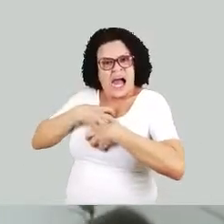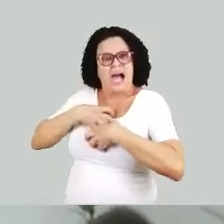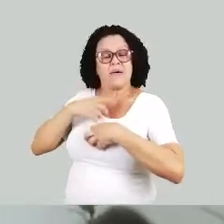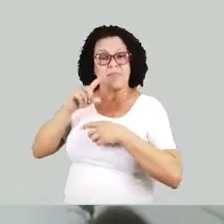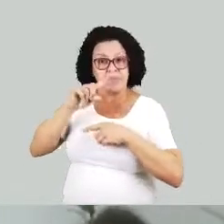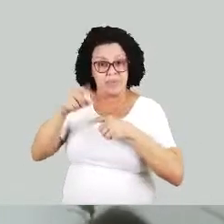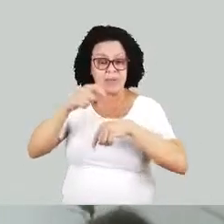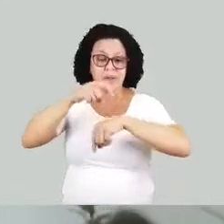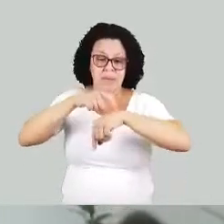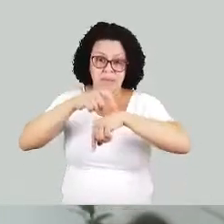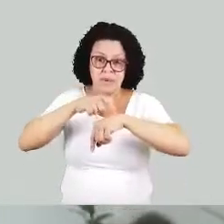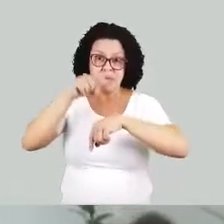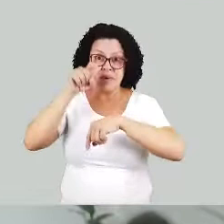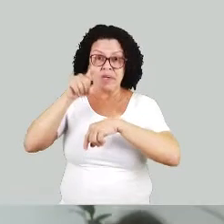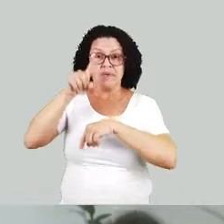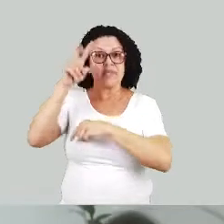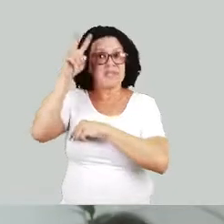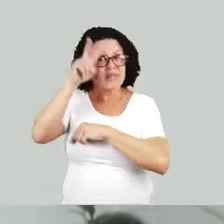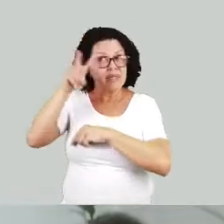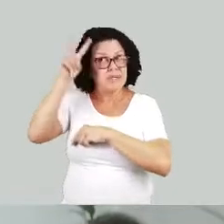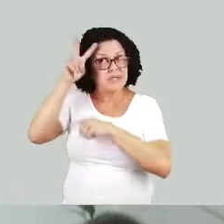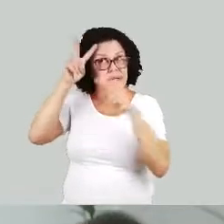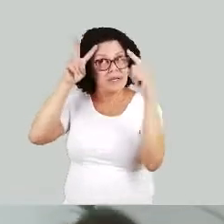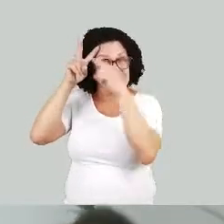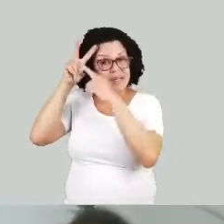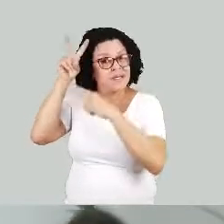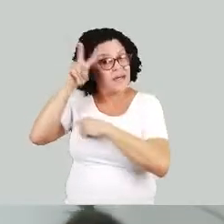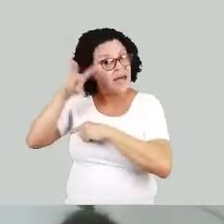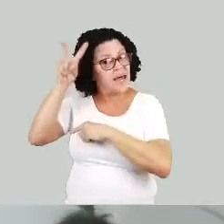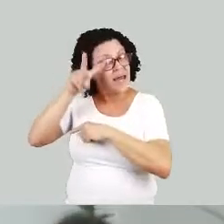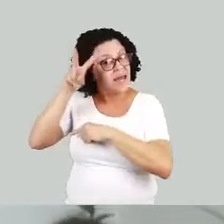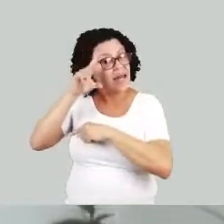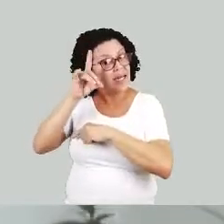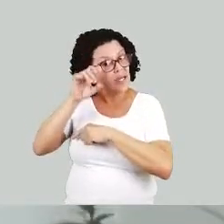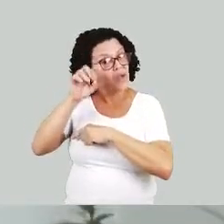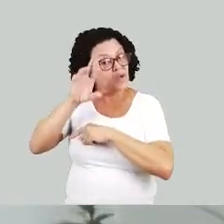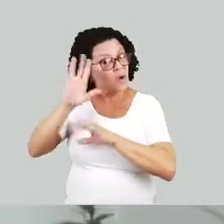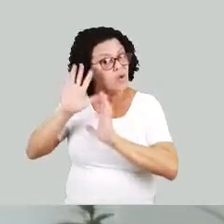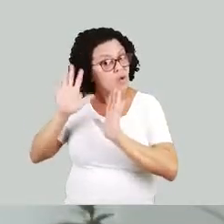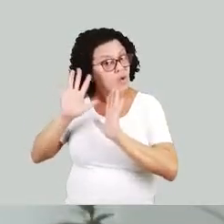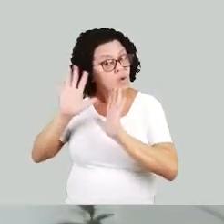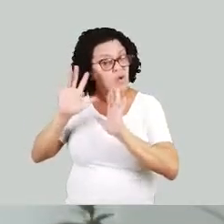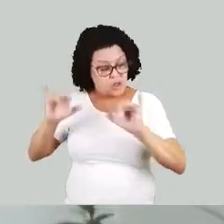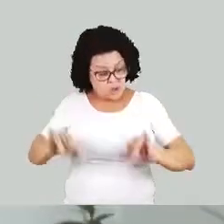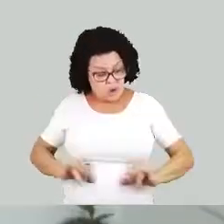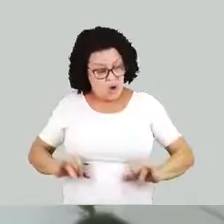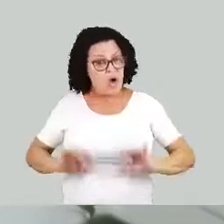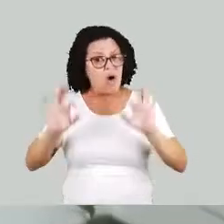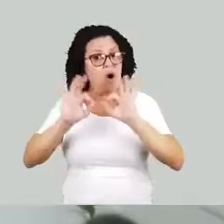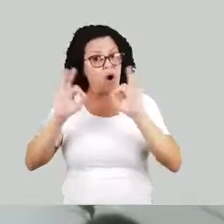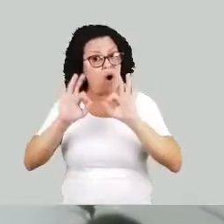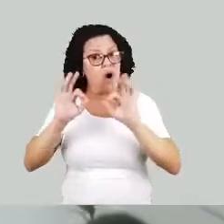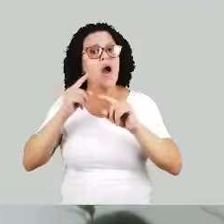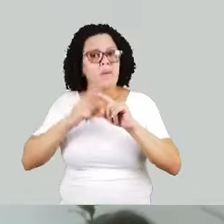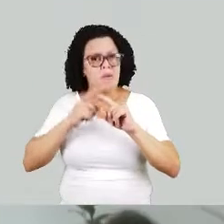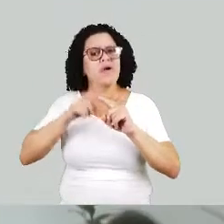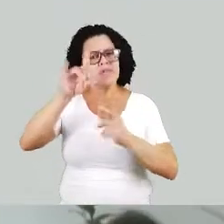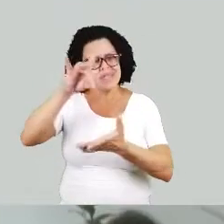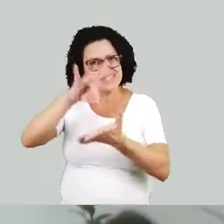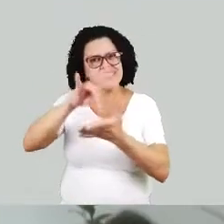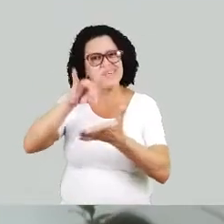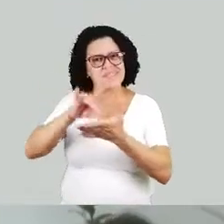a partir do momento que aquela lembrança não te causa dor e sofrimento, é porque você